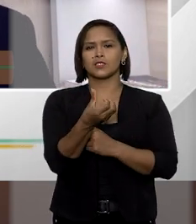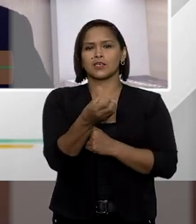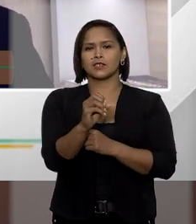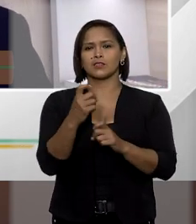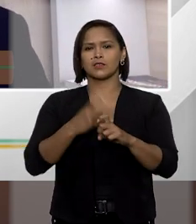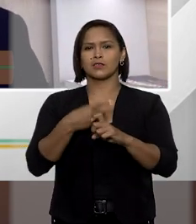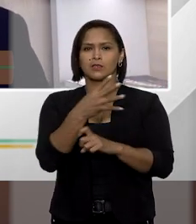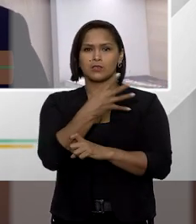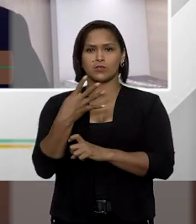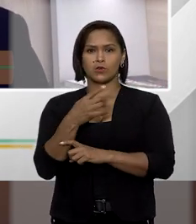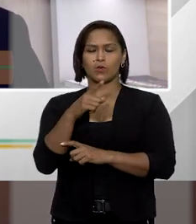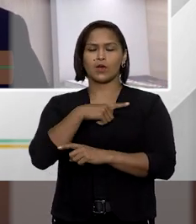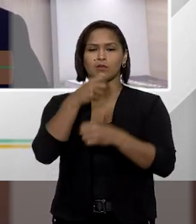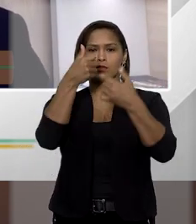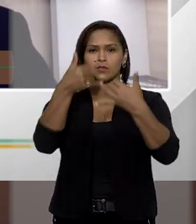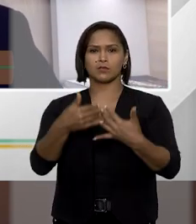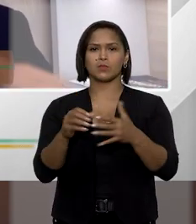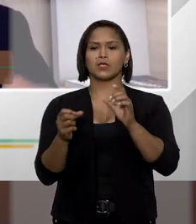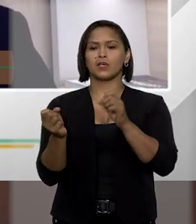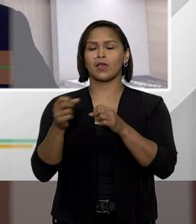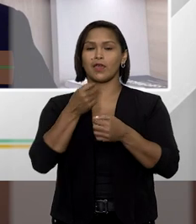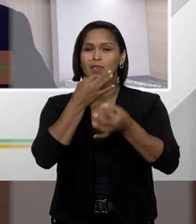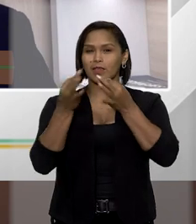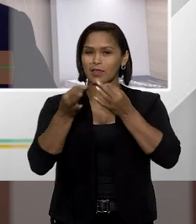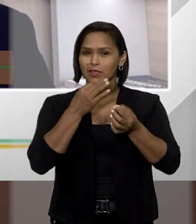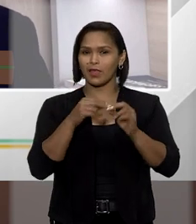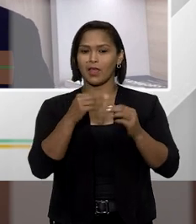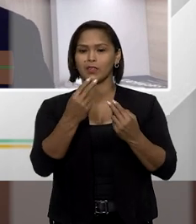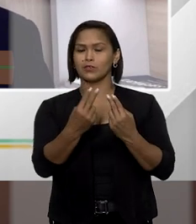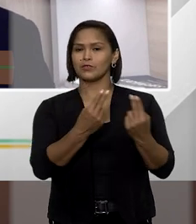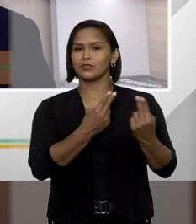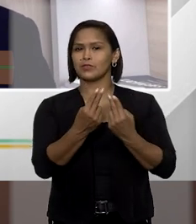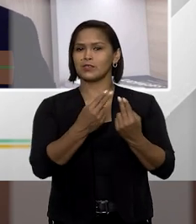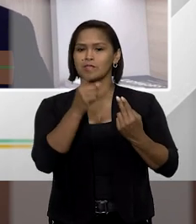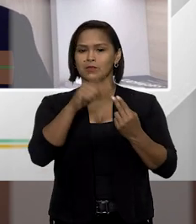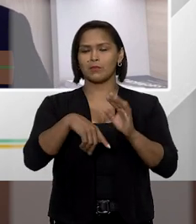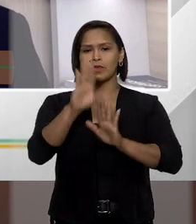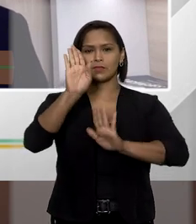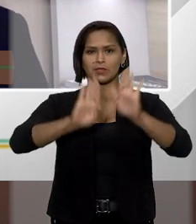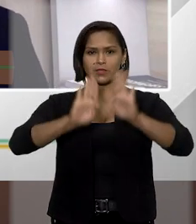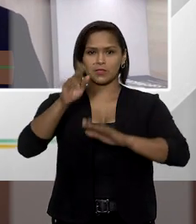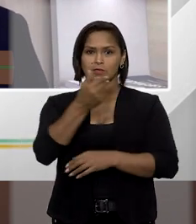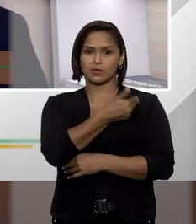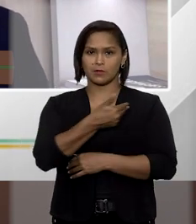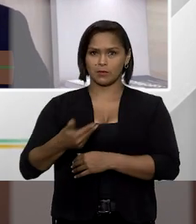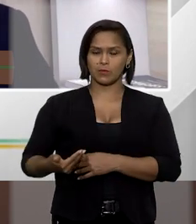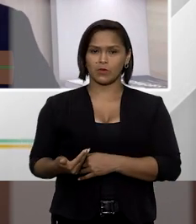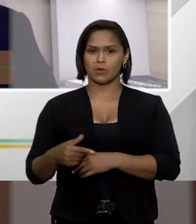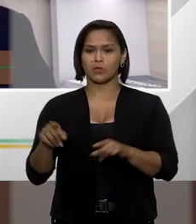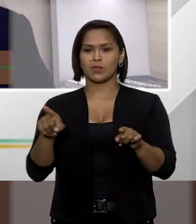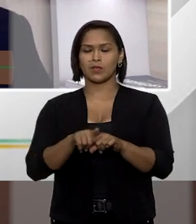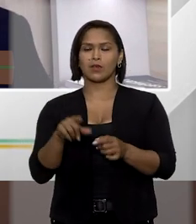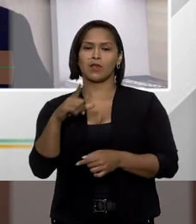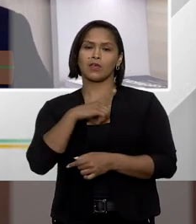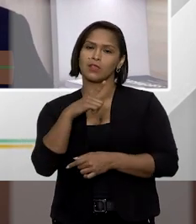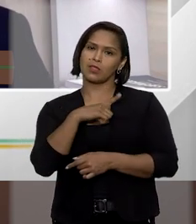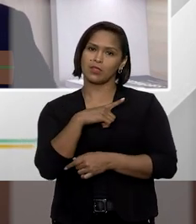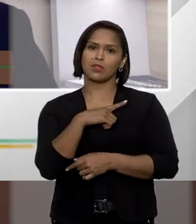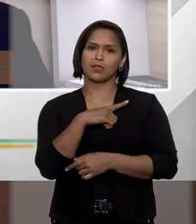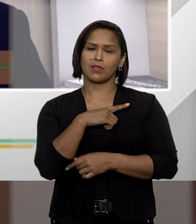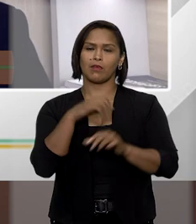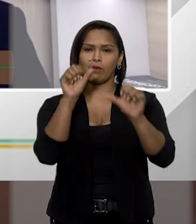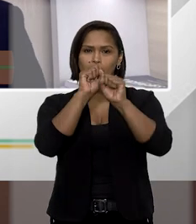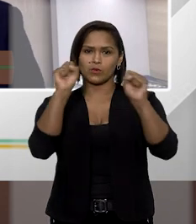60, inciso 4º, disse que é critério de desempate das licitações públicas a existência